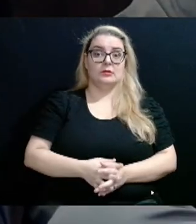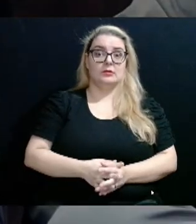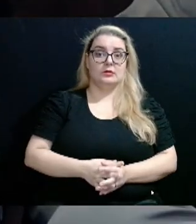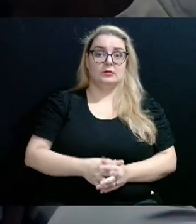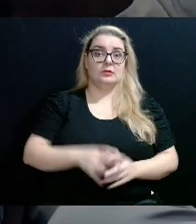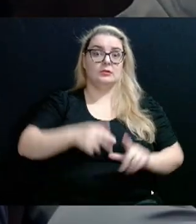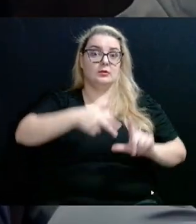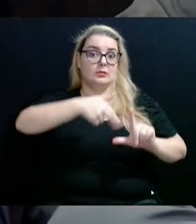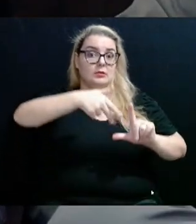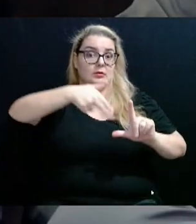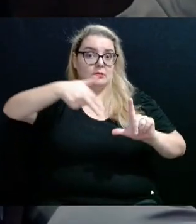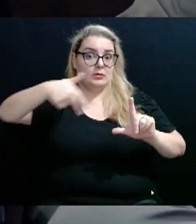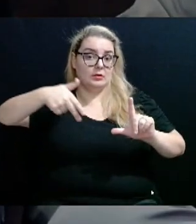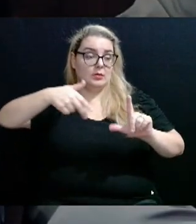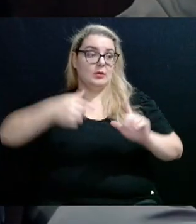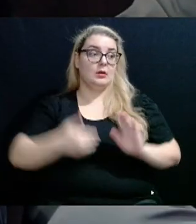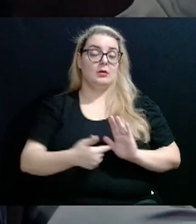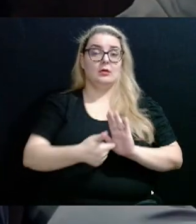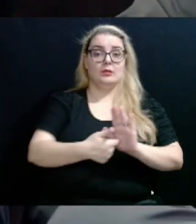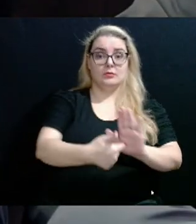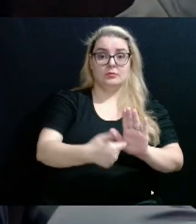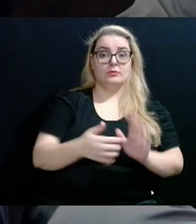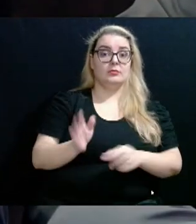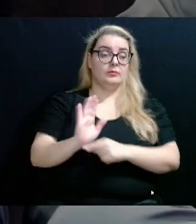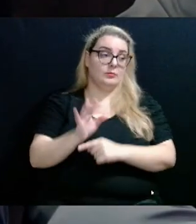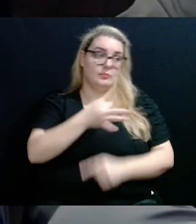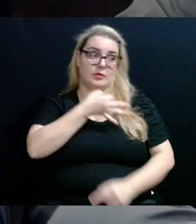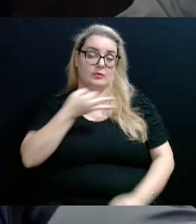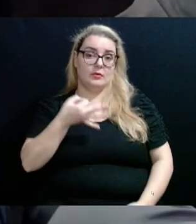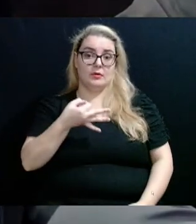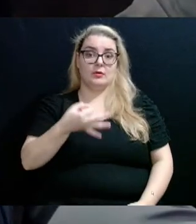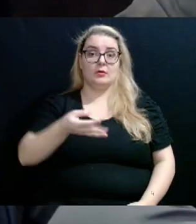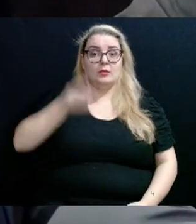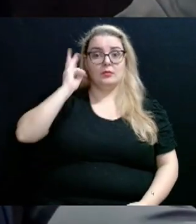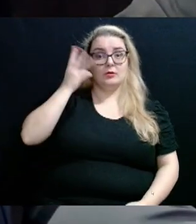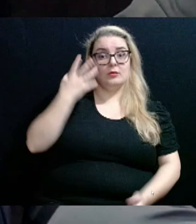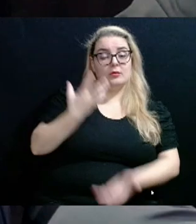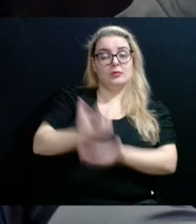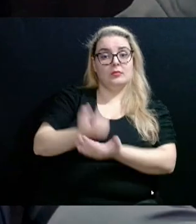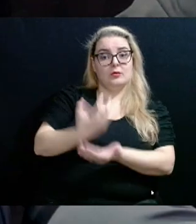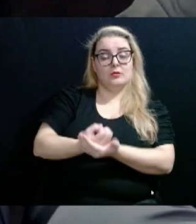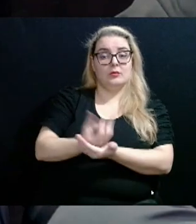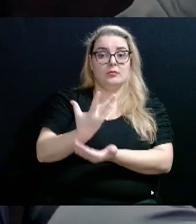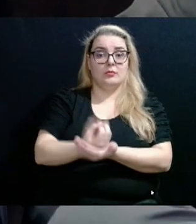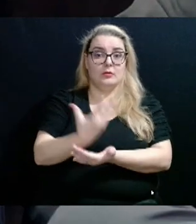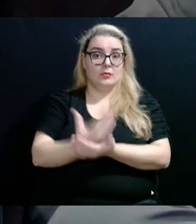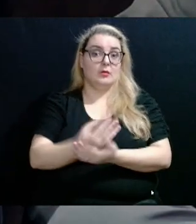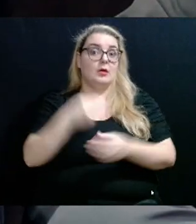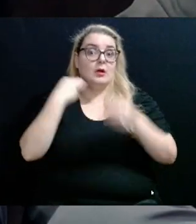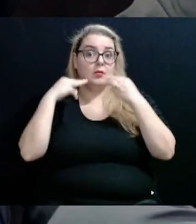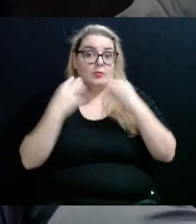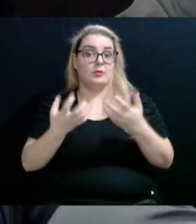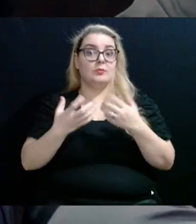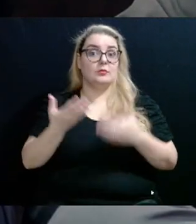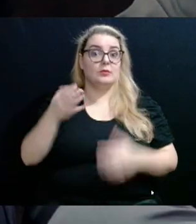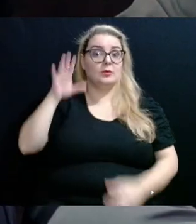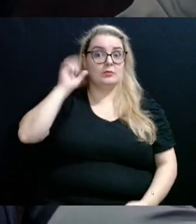perfeito, Uhum. ou o Spotify tenta te recomendar aquela música que você queria ouvir depois da que você está ouvindo